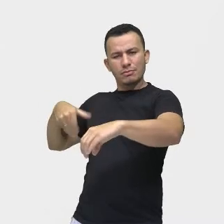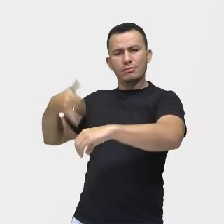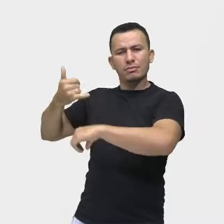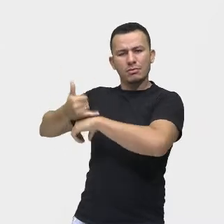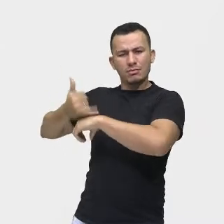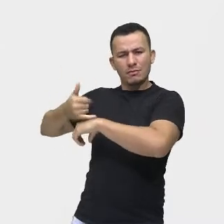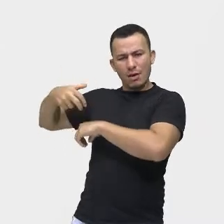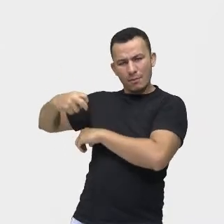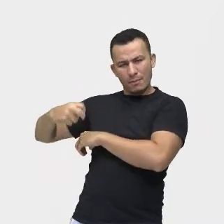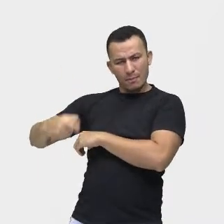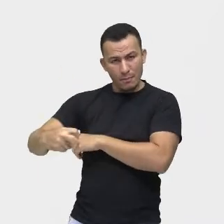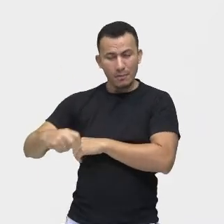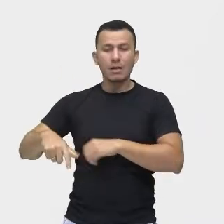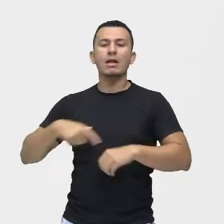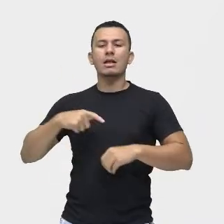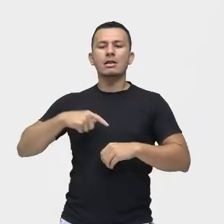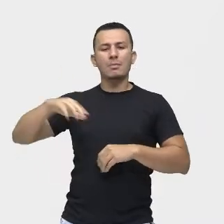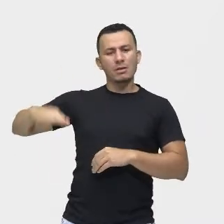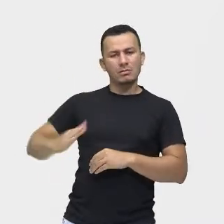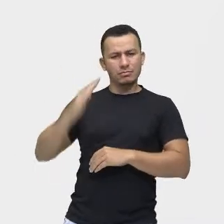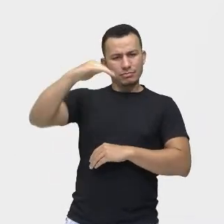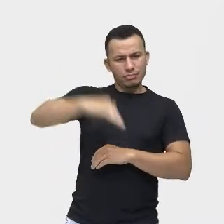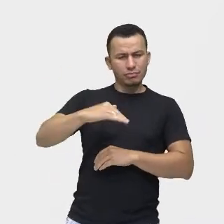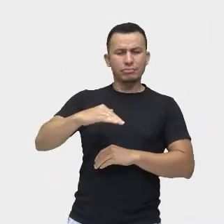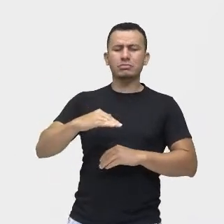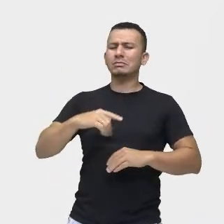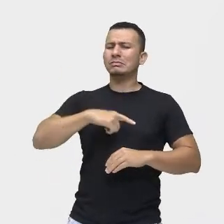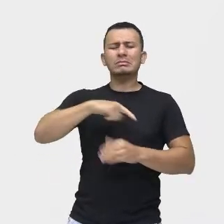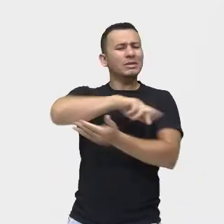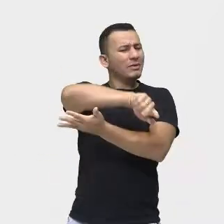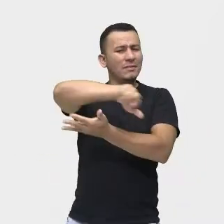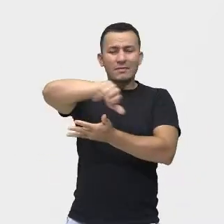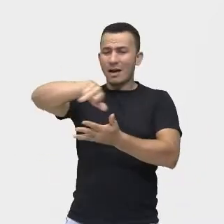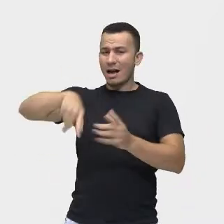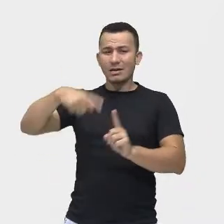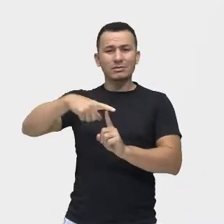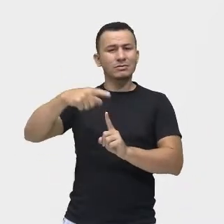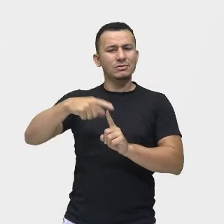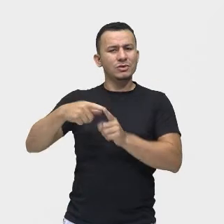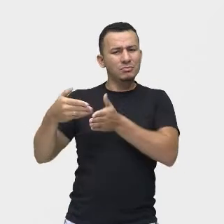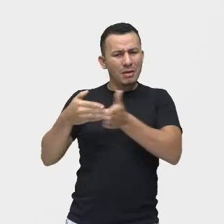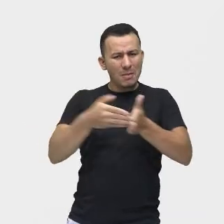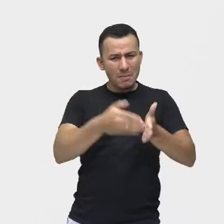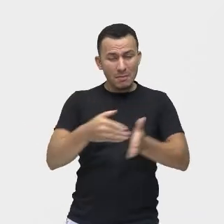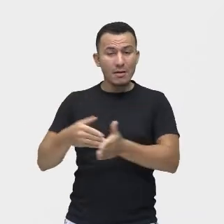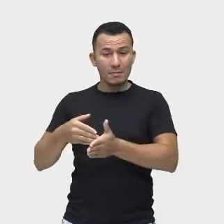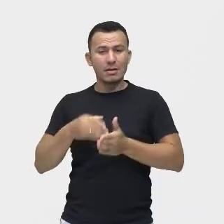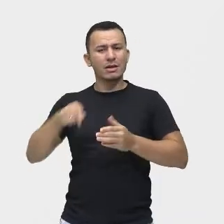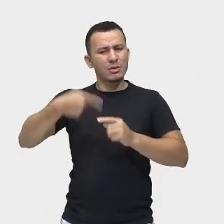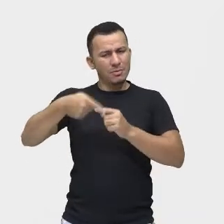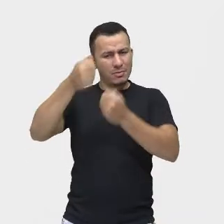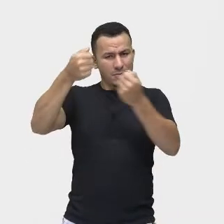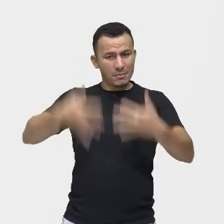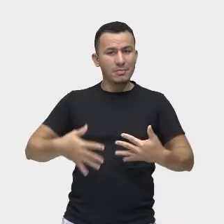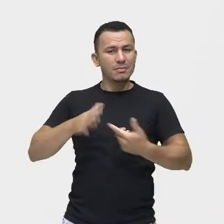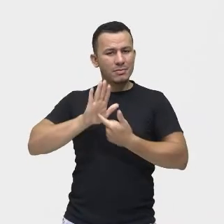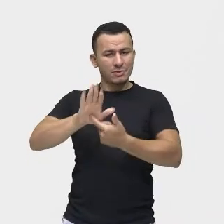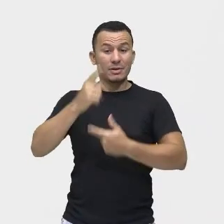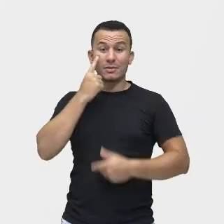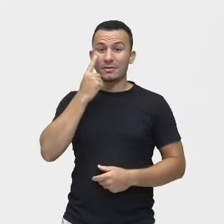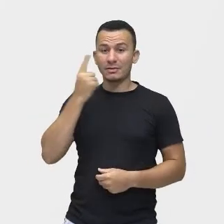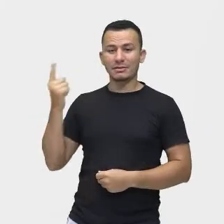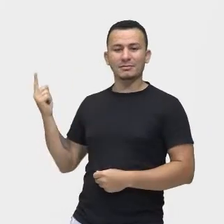caixotes, rampas de vertical, pirâmides, assim como vários outros tipos de obstáculos, como vou mostrar para vocês aqui nessa